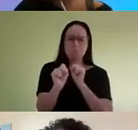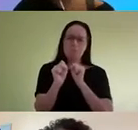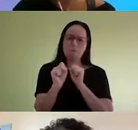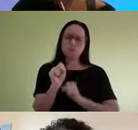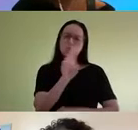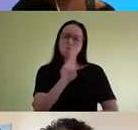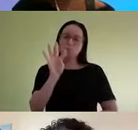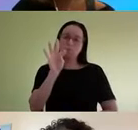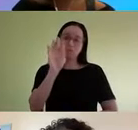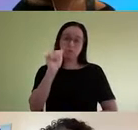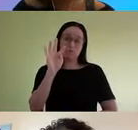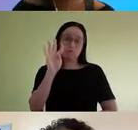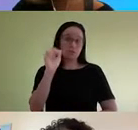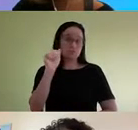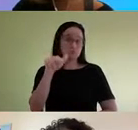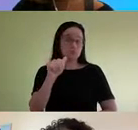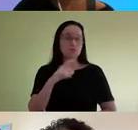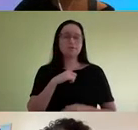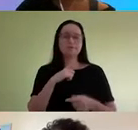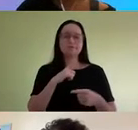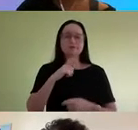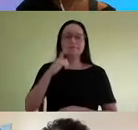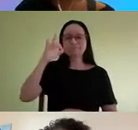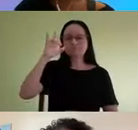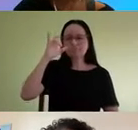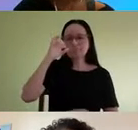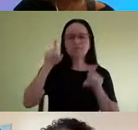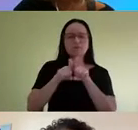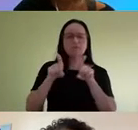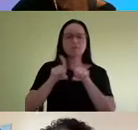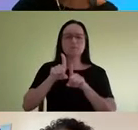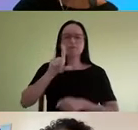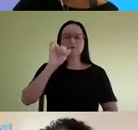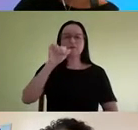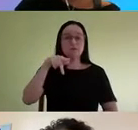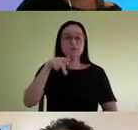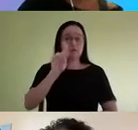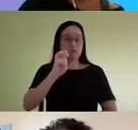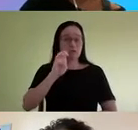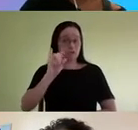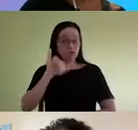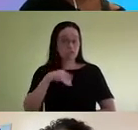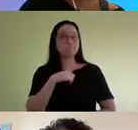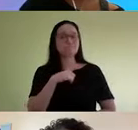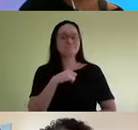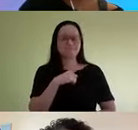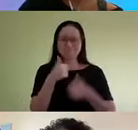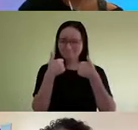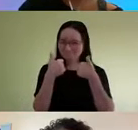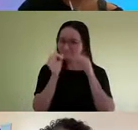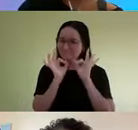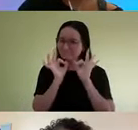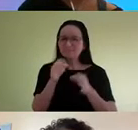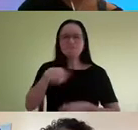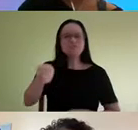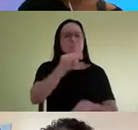meu LinkedIn e o meu Instagram, que é tatiana.gspina. Certo, pessoal? Então, espero todos vocês,